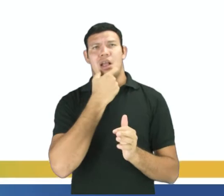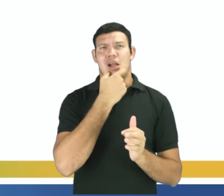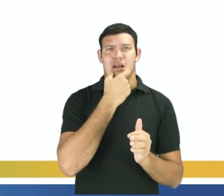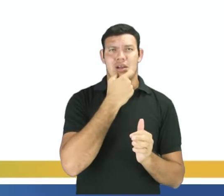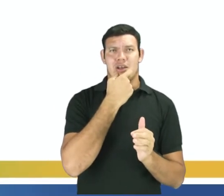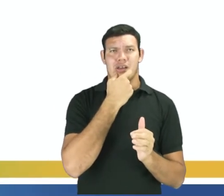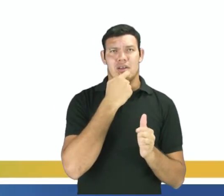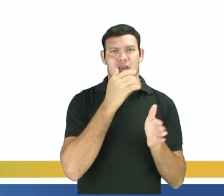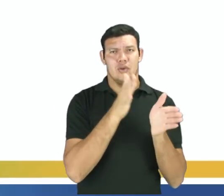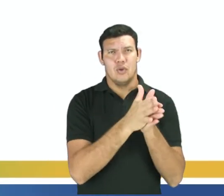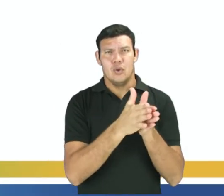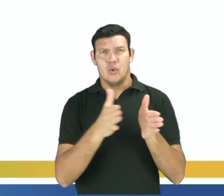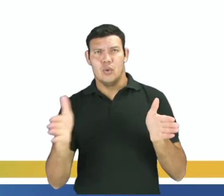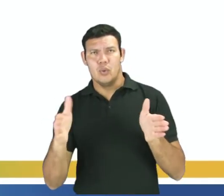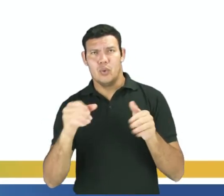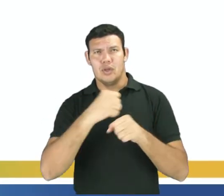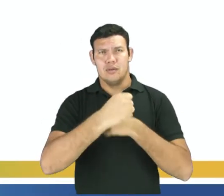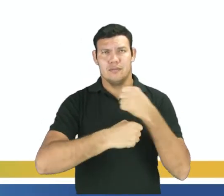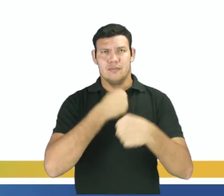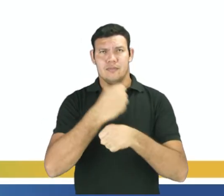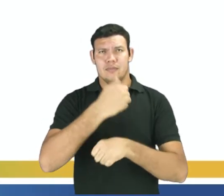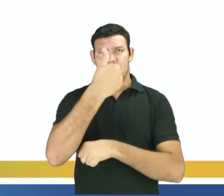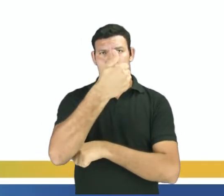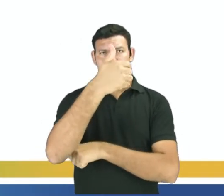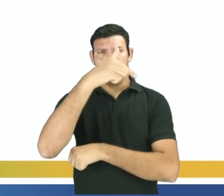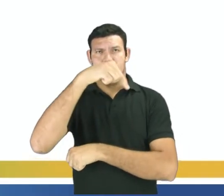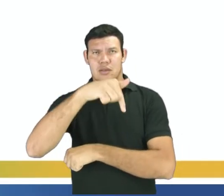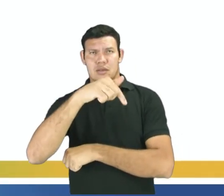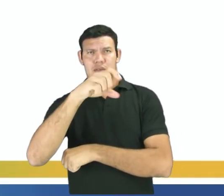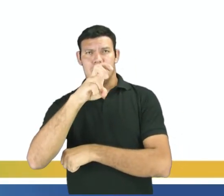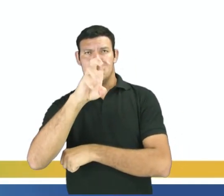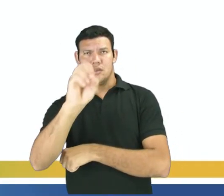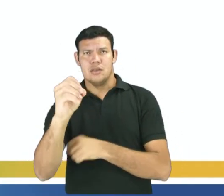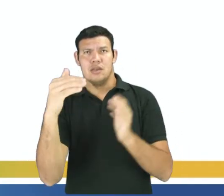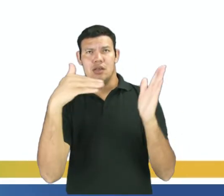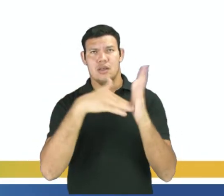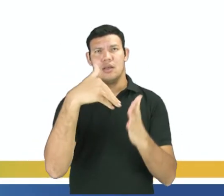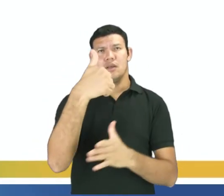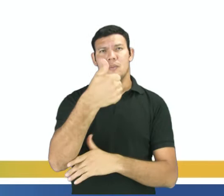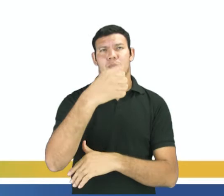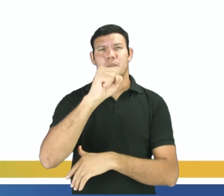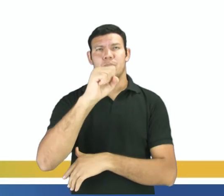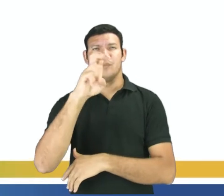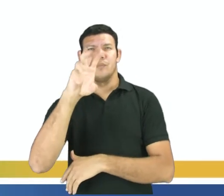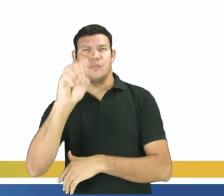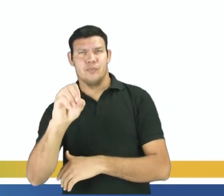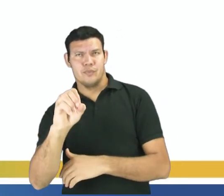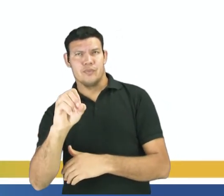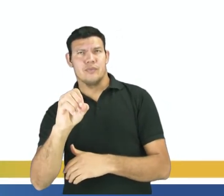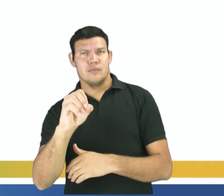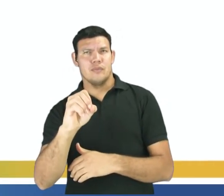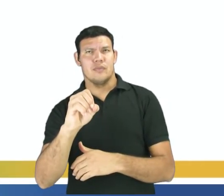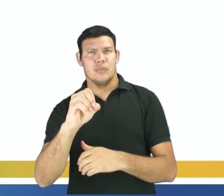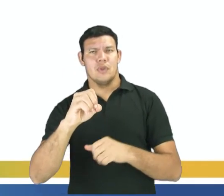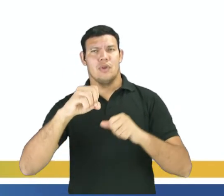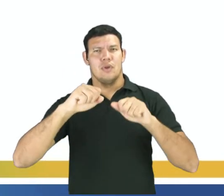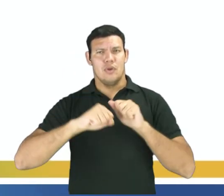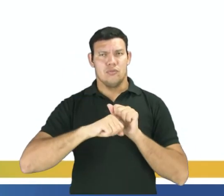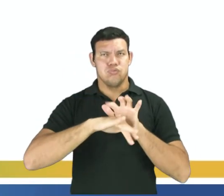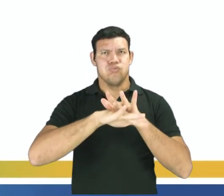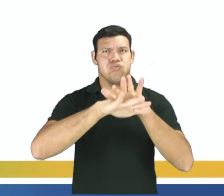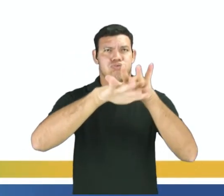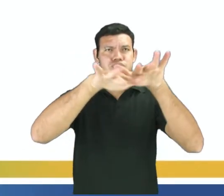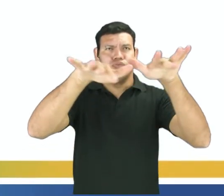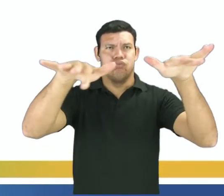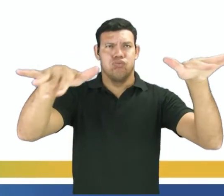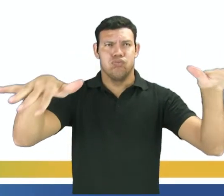a 1850, estendendo-se depois aos demais países da Europa Ocidental, como França, Bélgica, Alemanha,